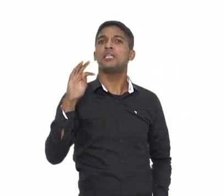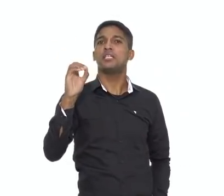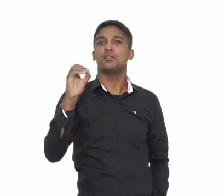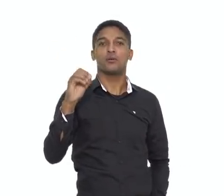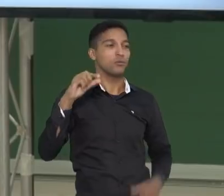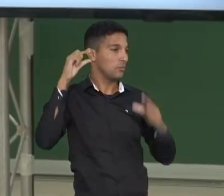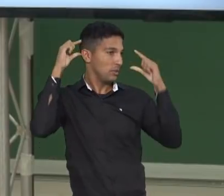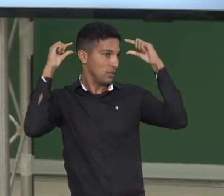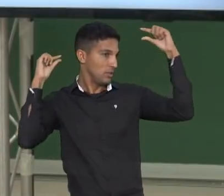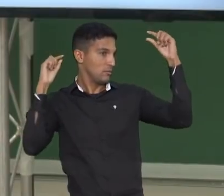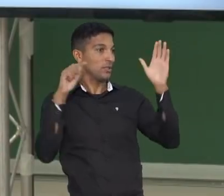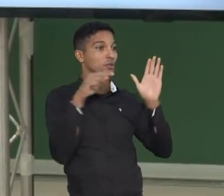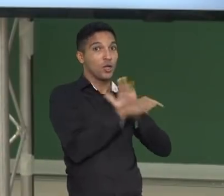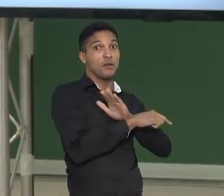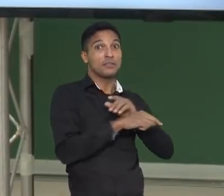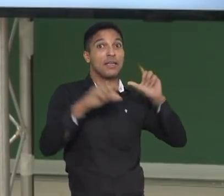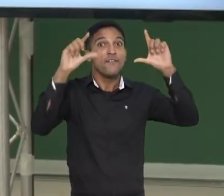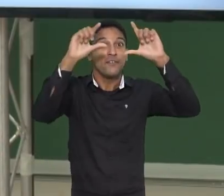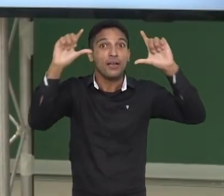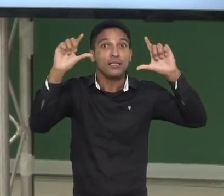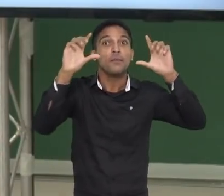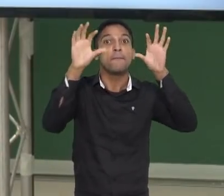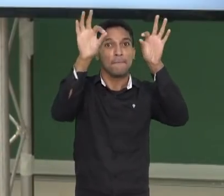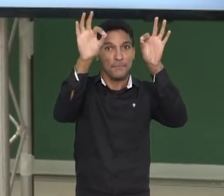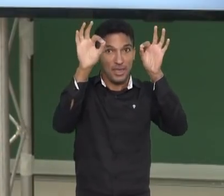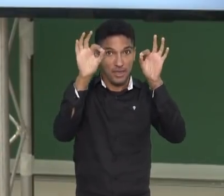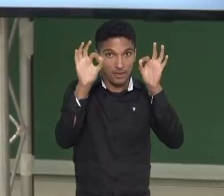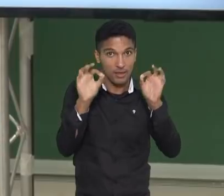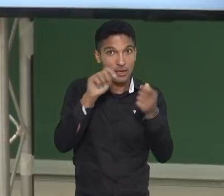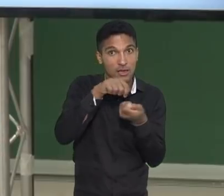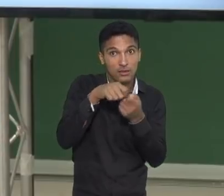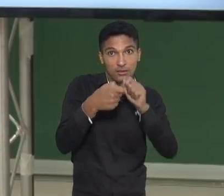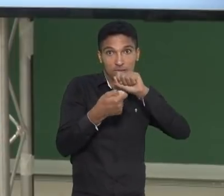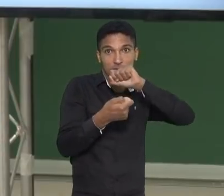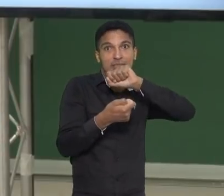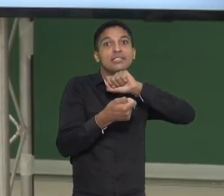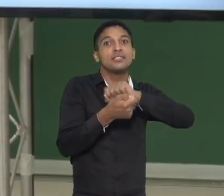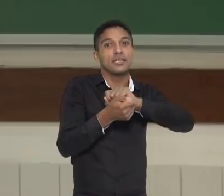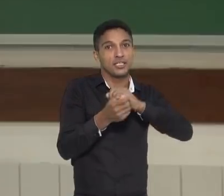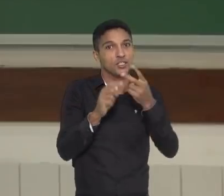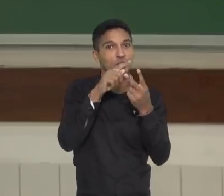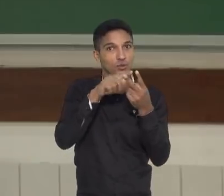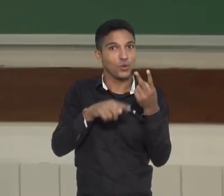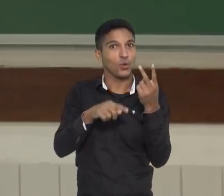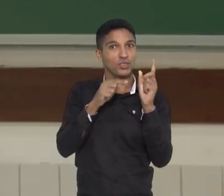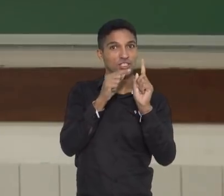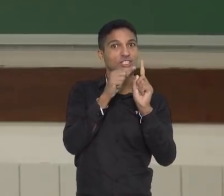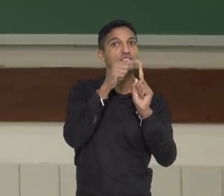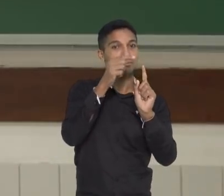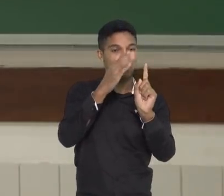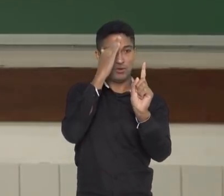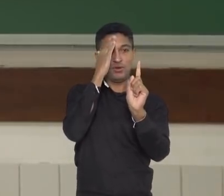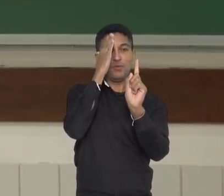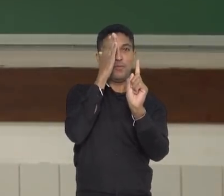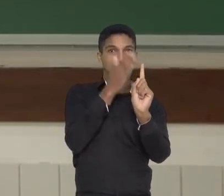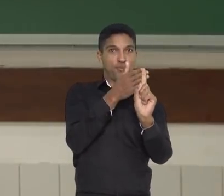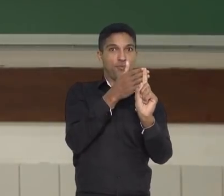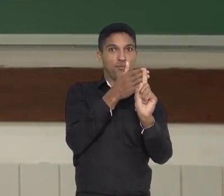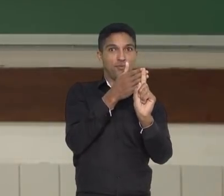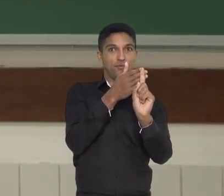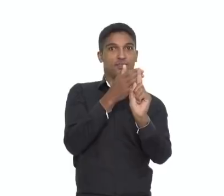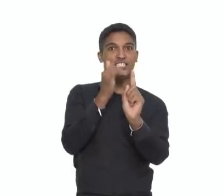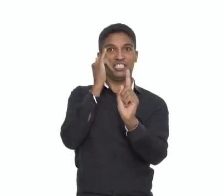você vai ter que reescrevê-lo usando 2 formas aqui para fazer o discurso direto. Como